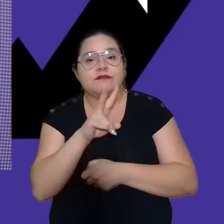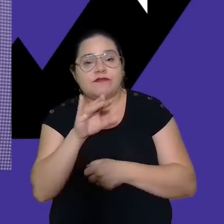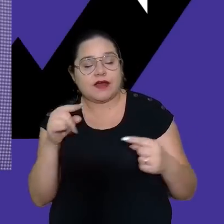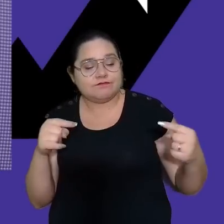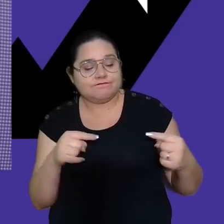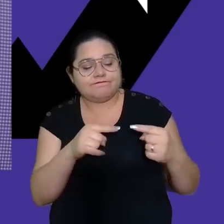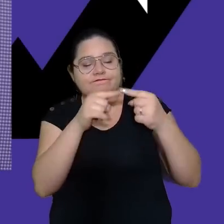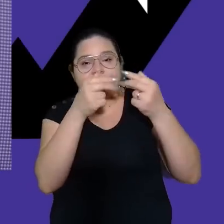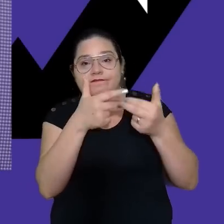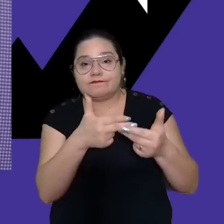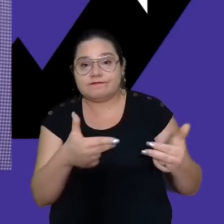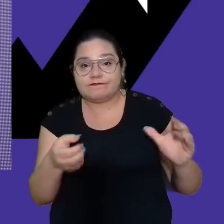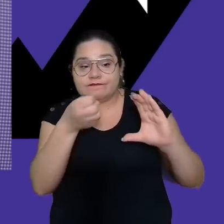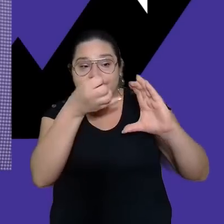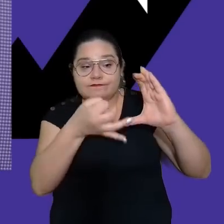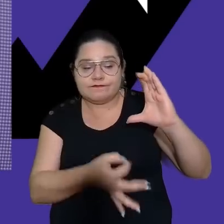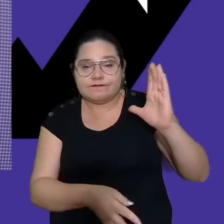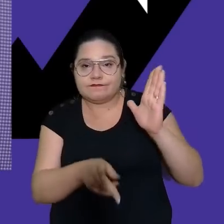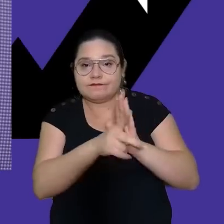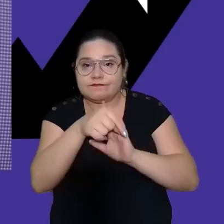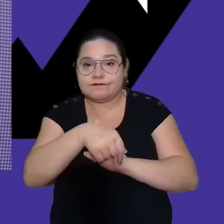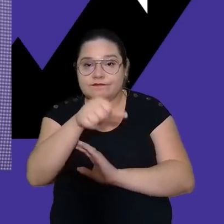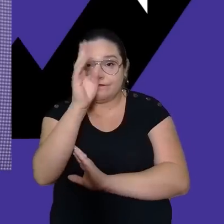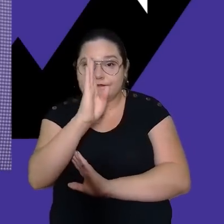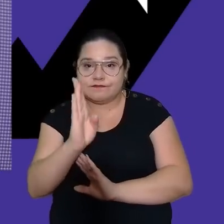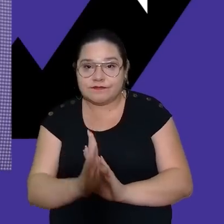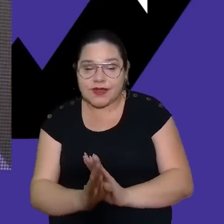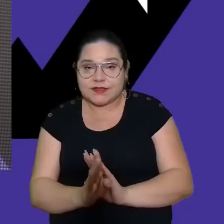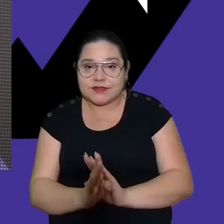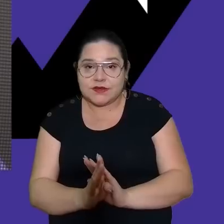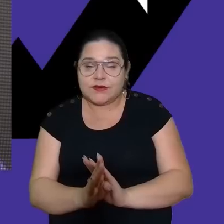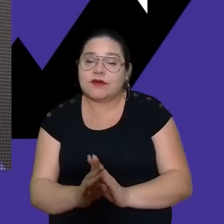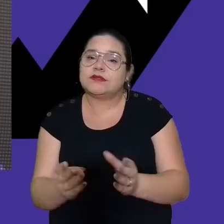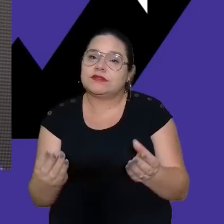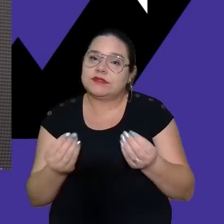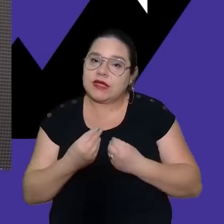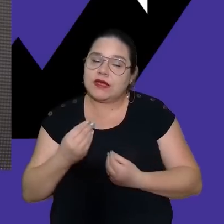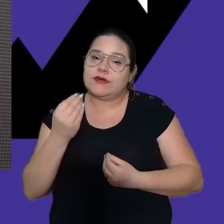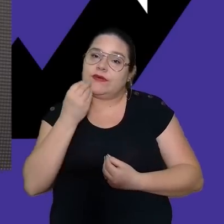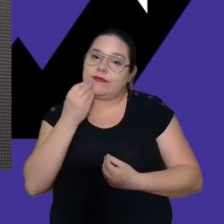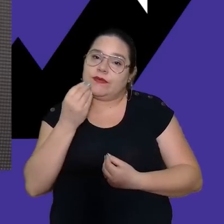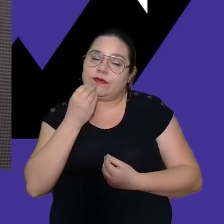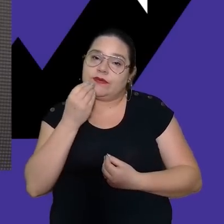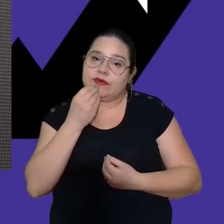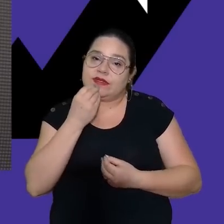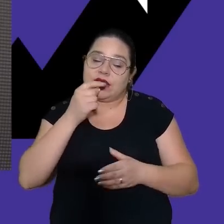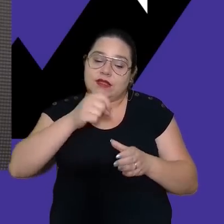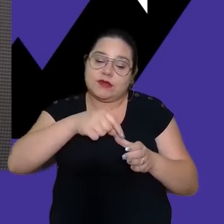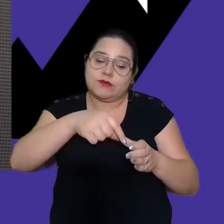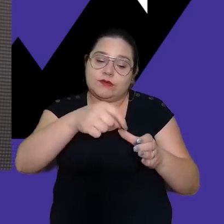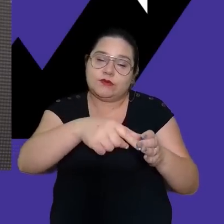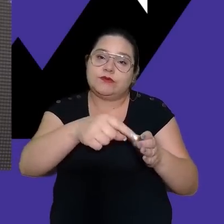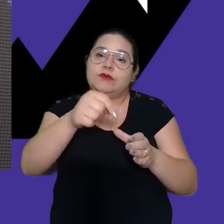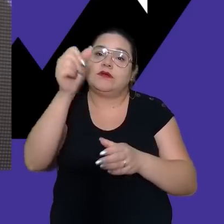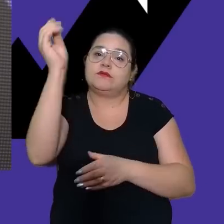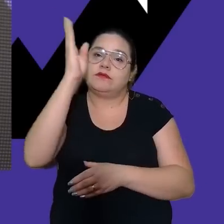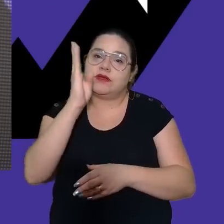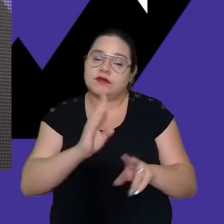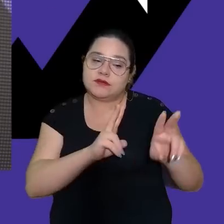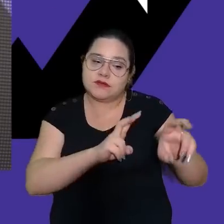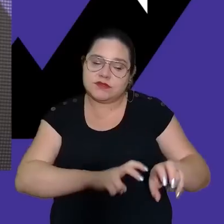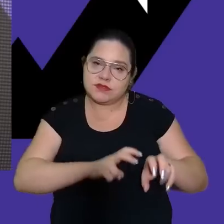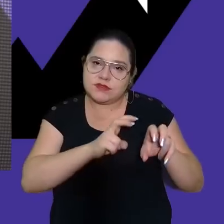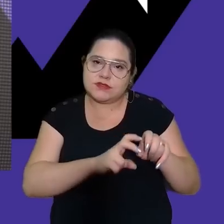nossas características aqui no Brasil vem permitindo a agricultura brasileira ser uma grande sequestradora de